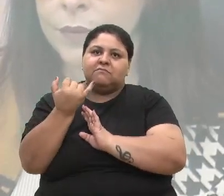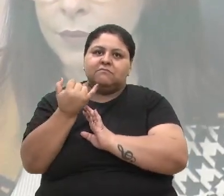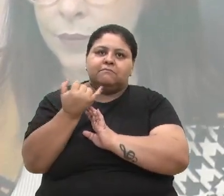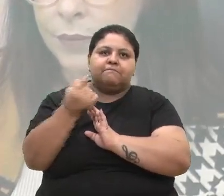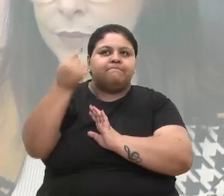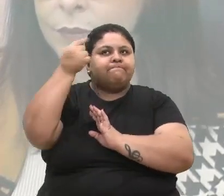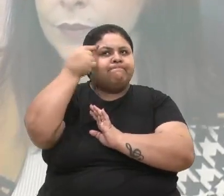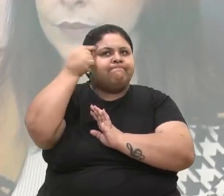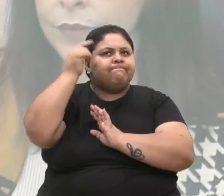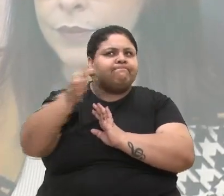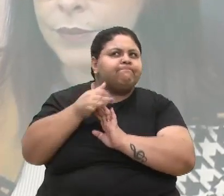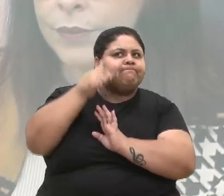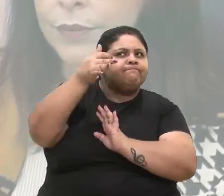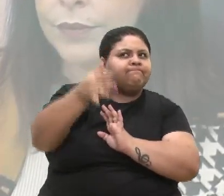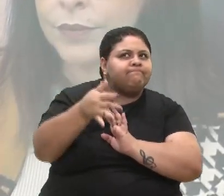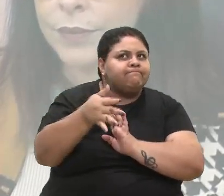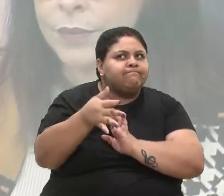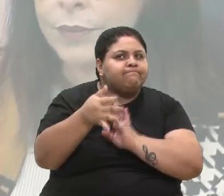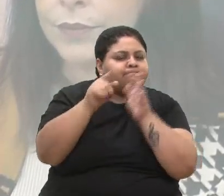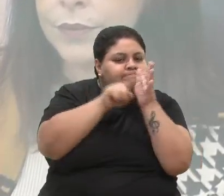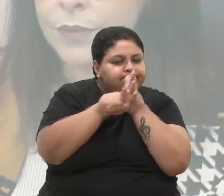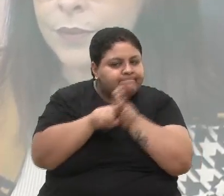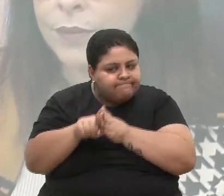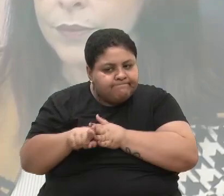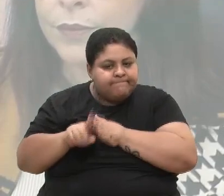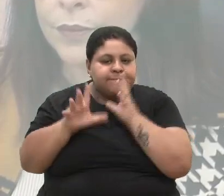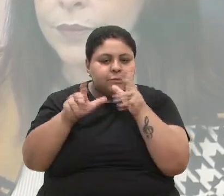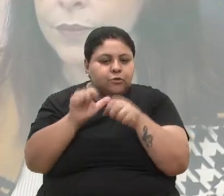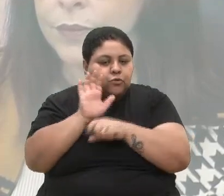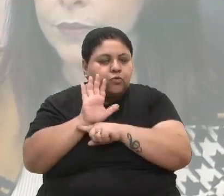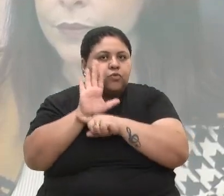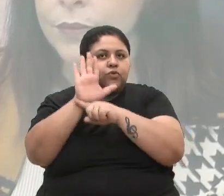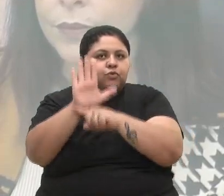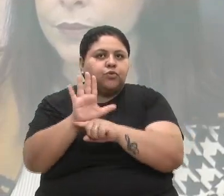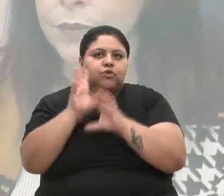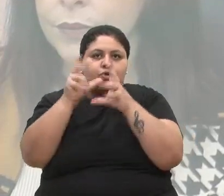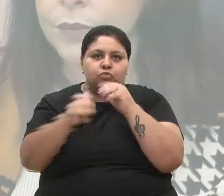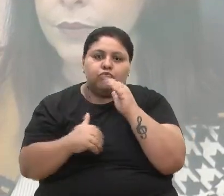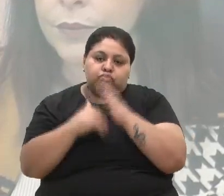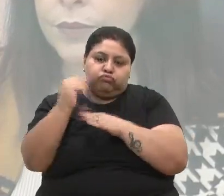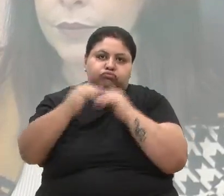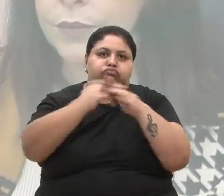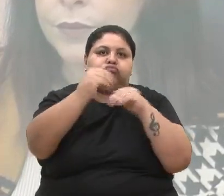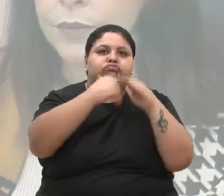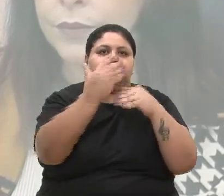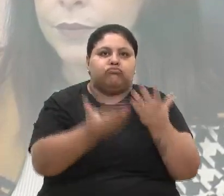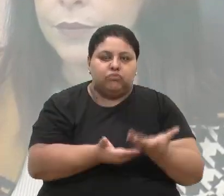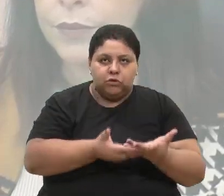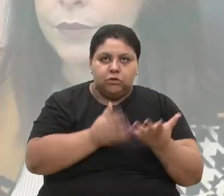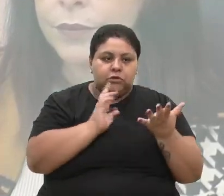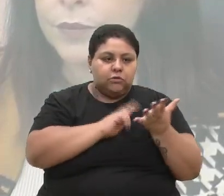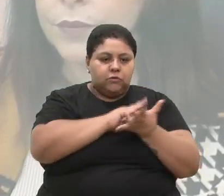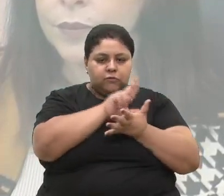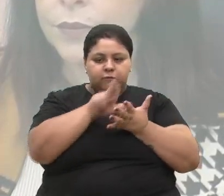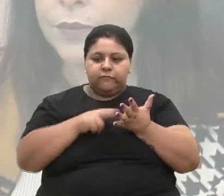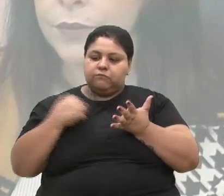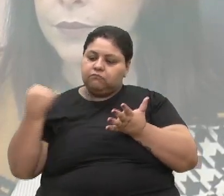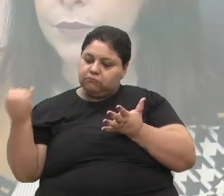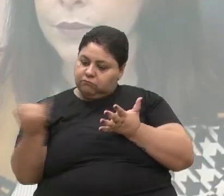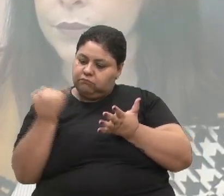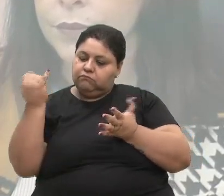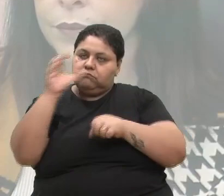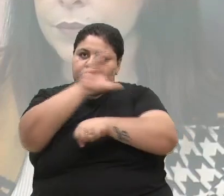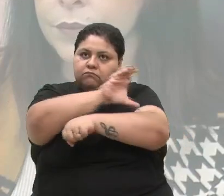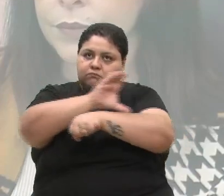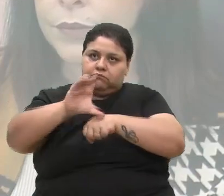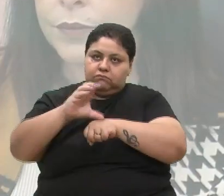previsões, fazendo análises, e isso tudo auxilia e muito a todo esse processo. Então está aí várias importâncias do curso